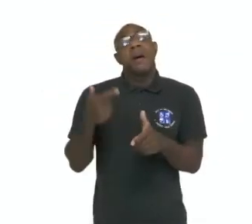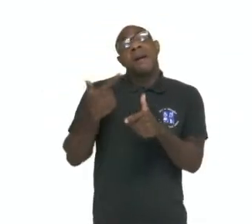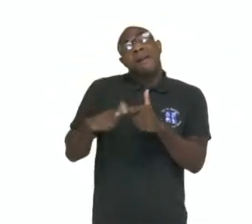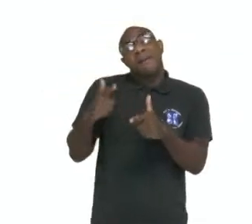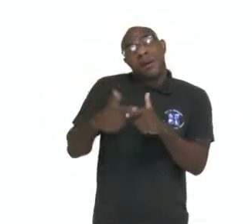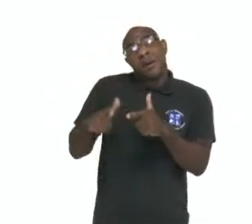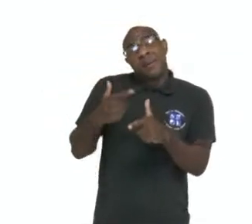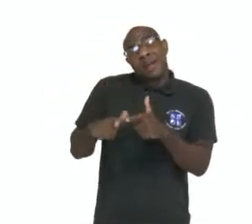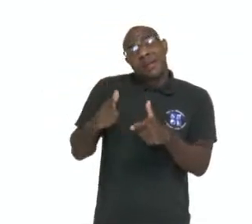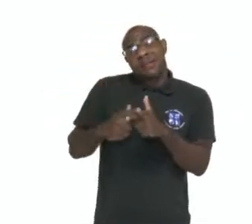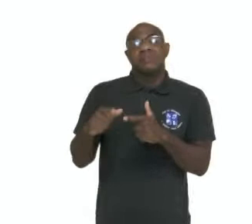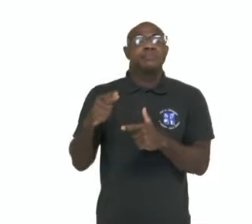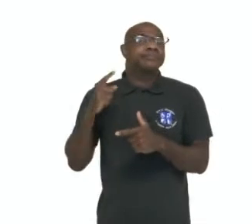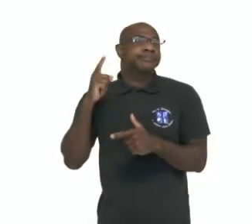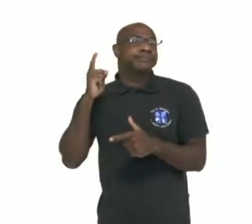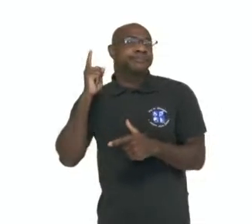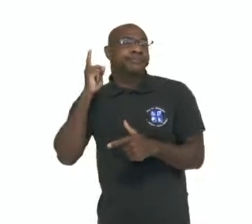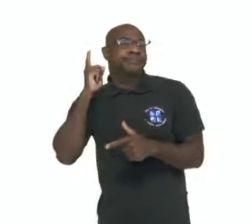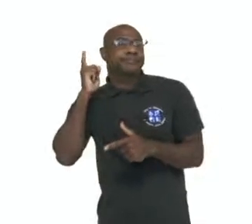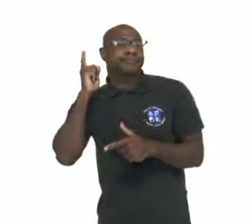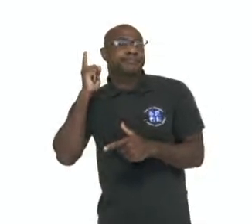problemas auditivos,